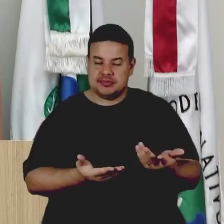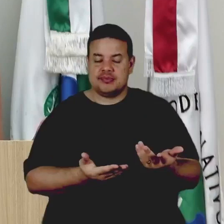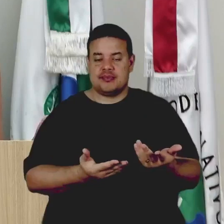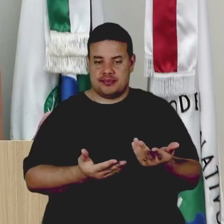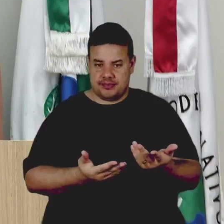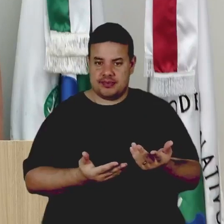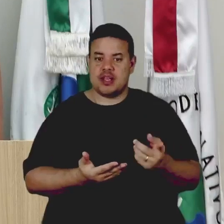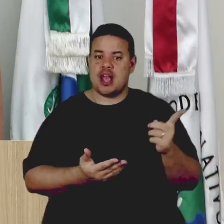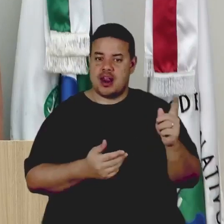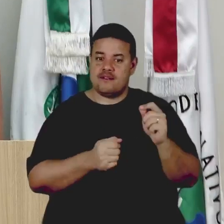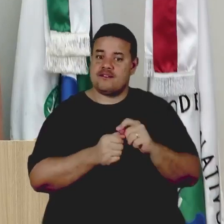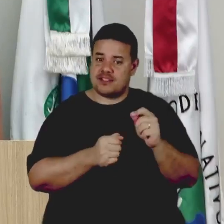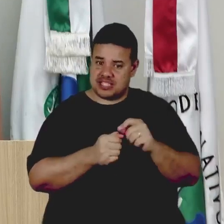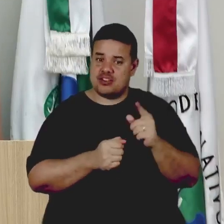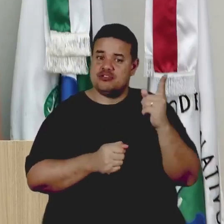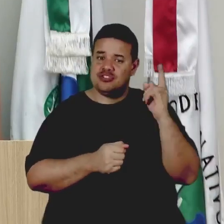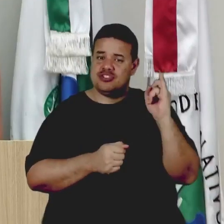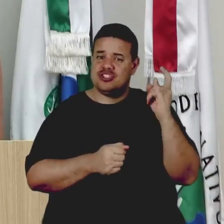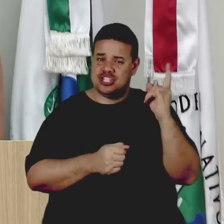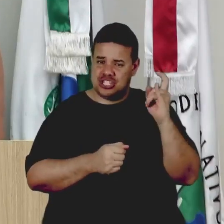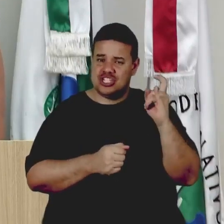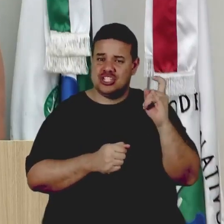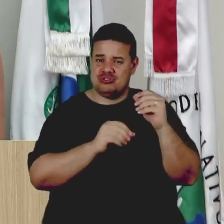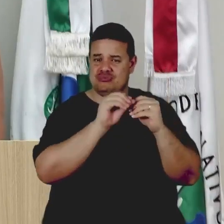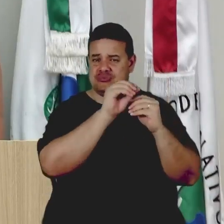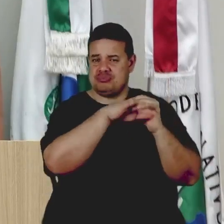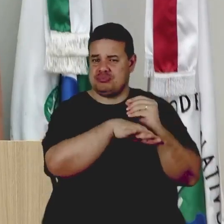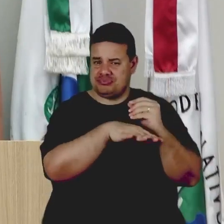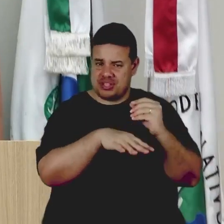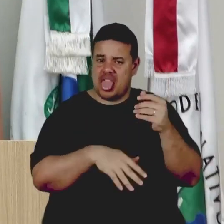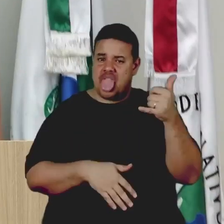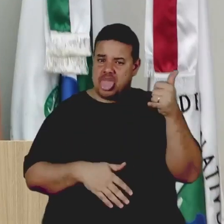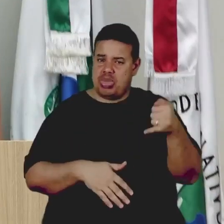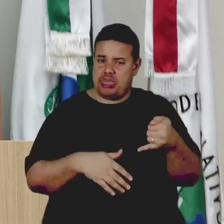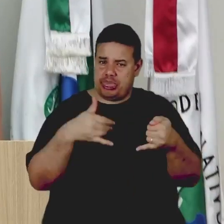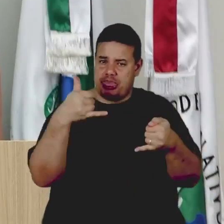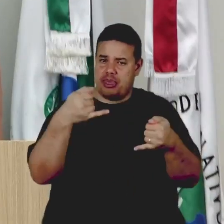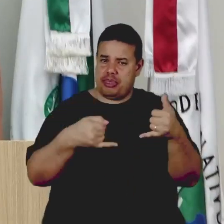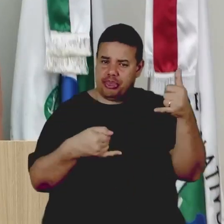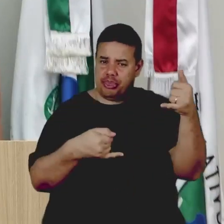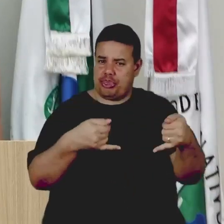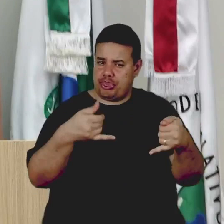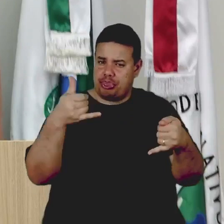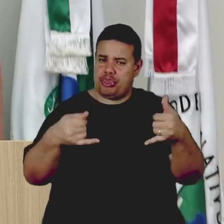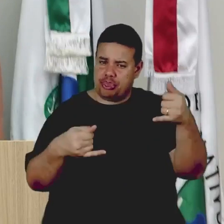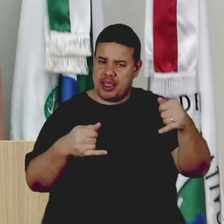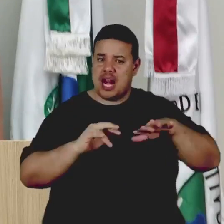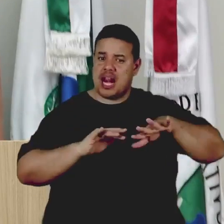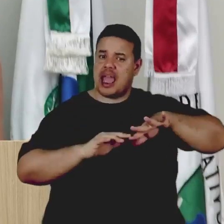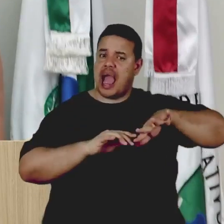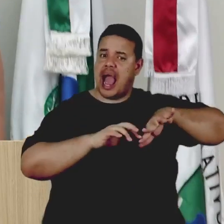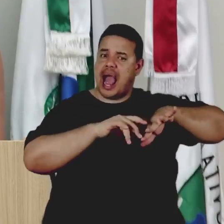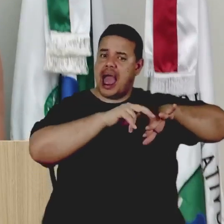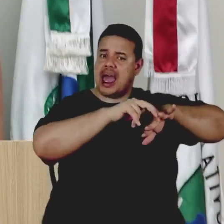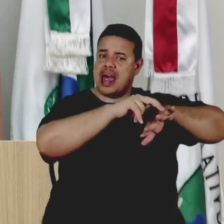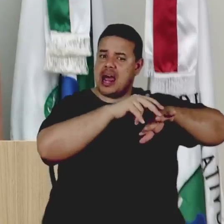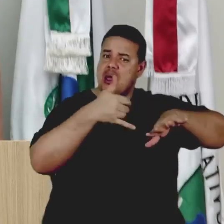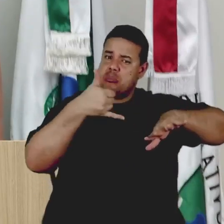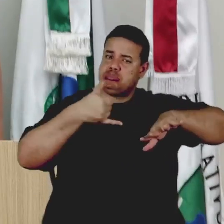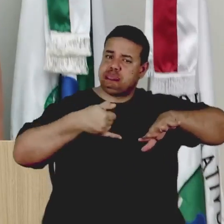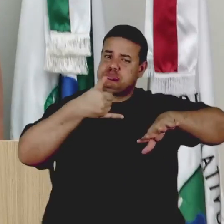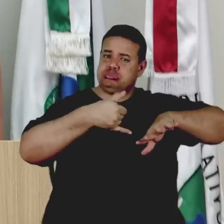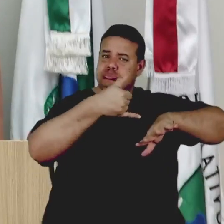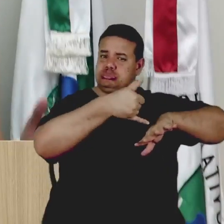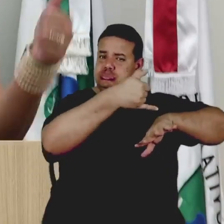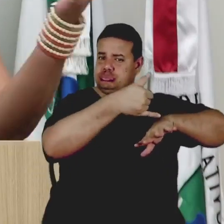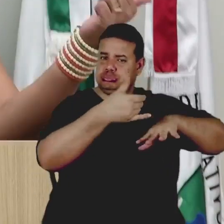faziam xixi nas paredes, faziam cocô durante as escadas, tanto na subida como na